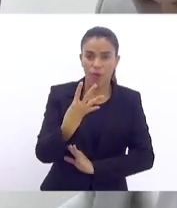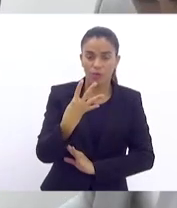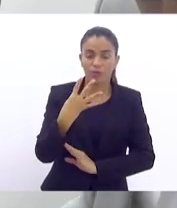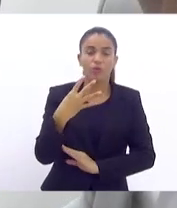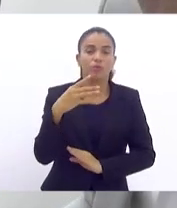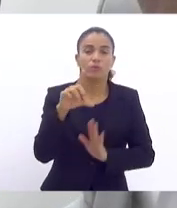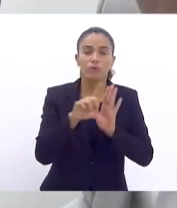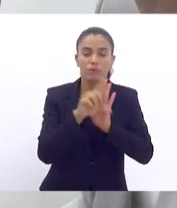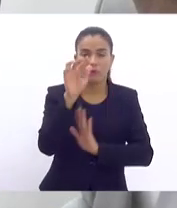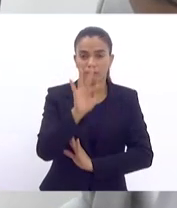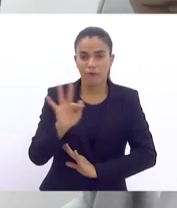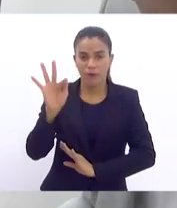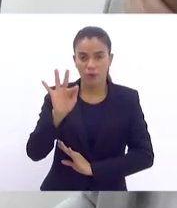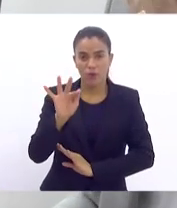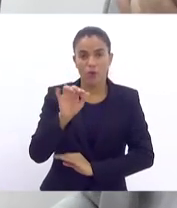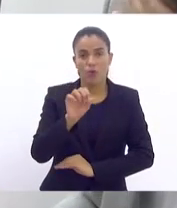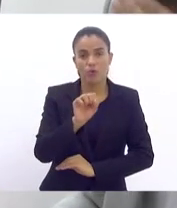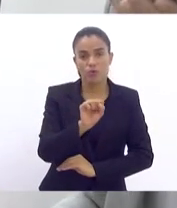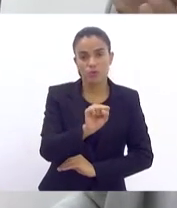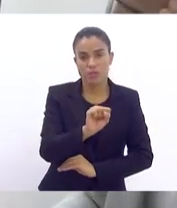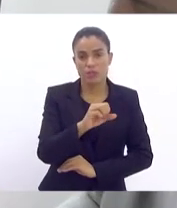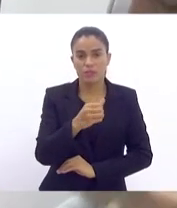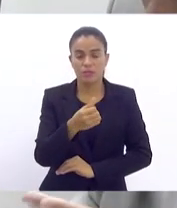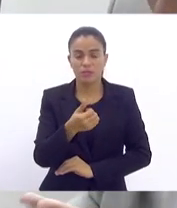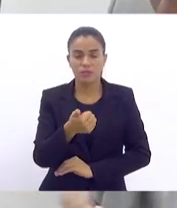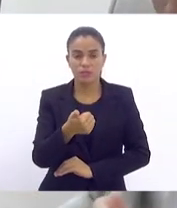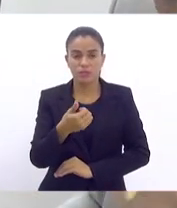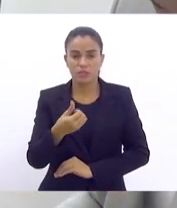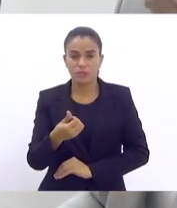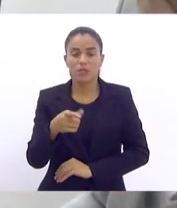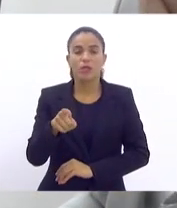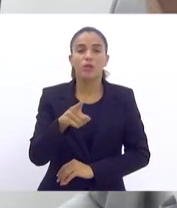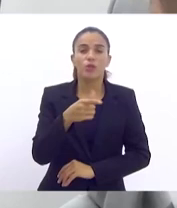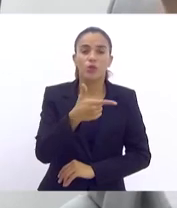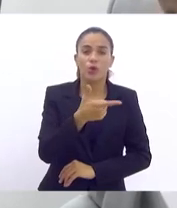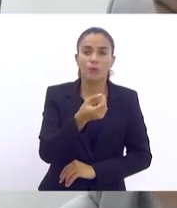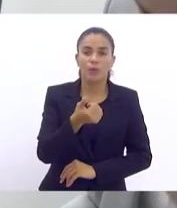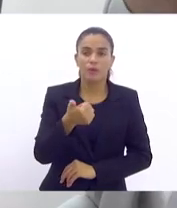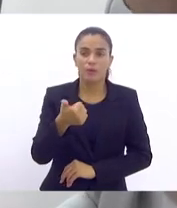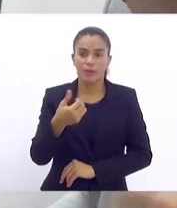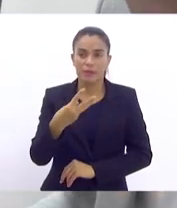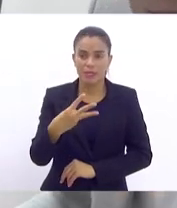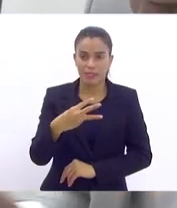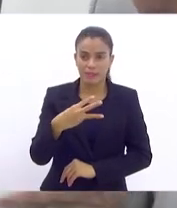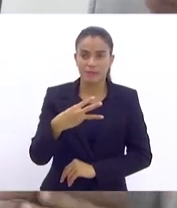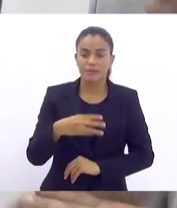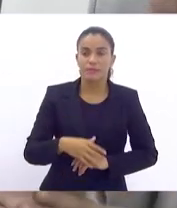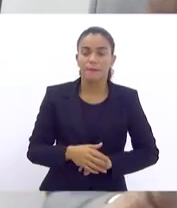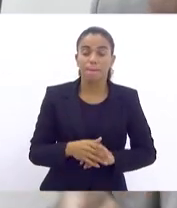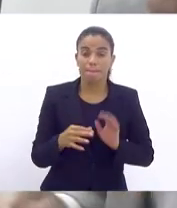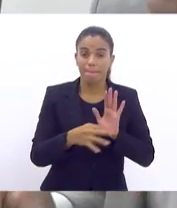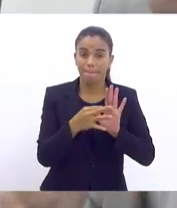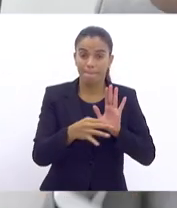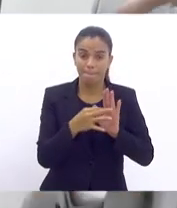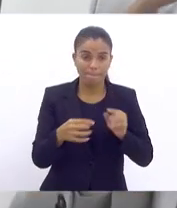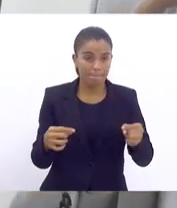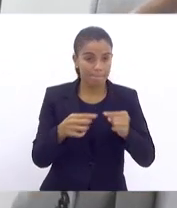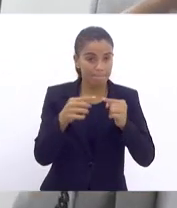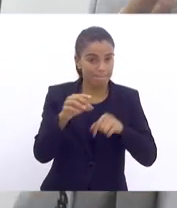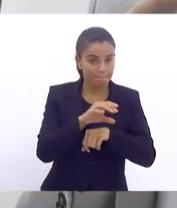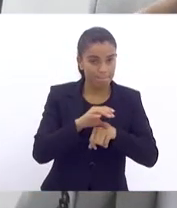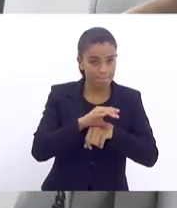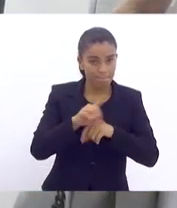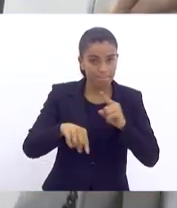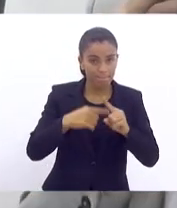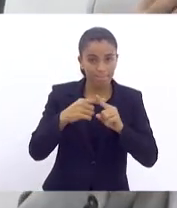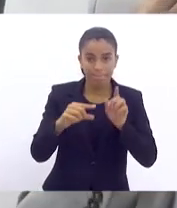federal 10826 de 22 de dezembro de 2003 no âmbito do Estado do Rio de Janeiro eu parecia ele pela constitucionalidade com